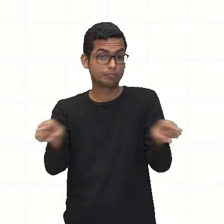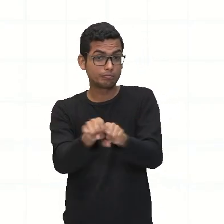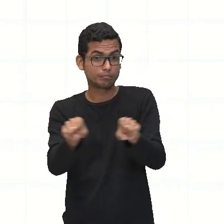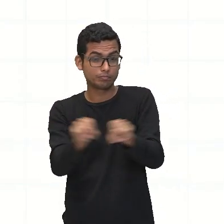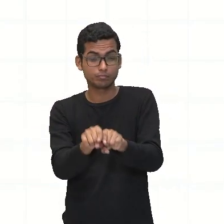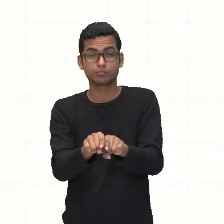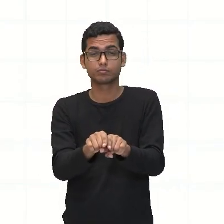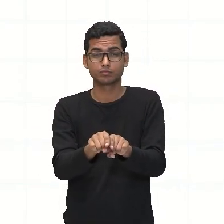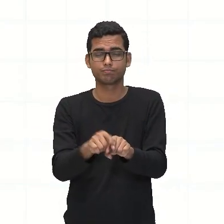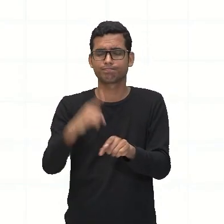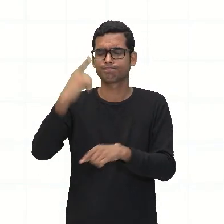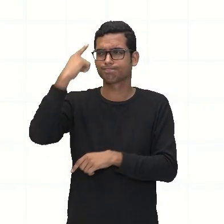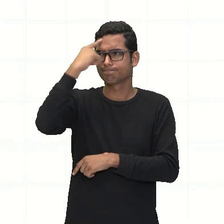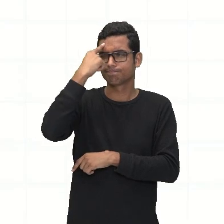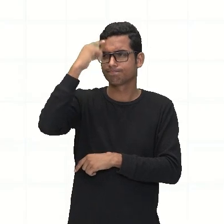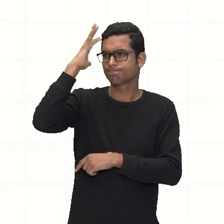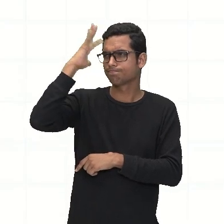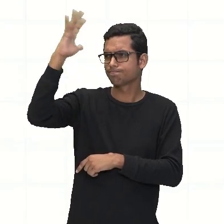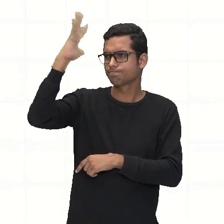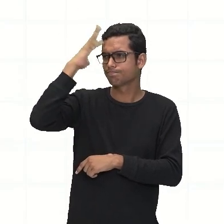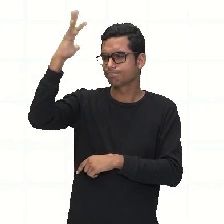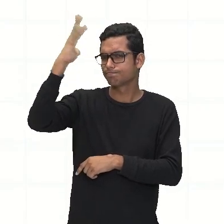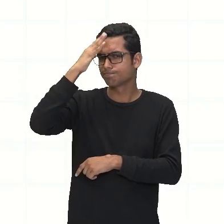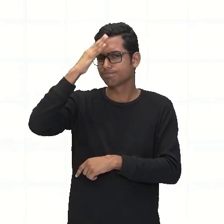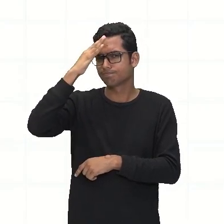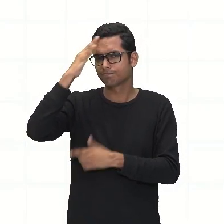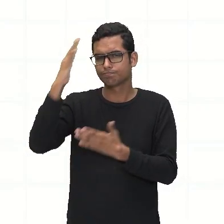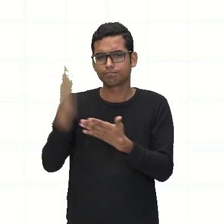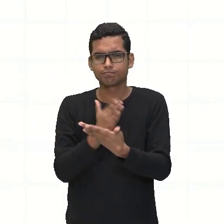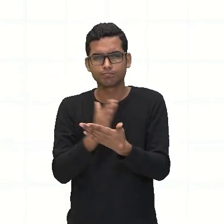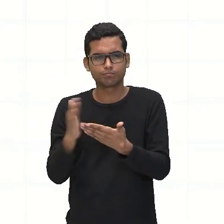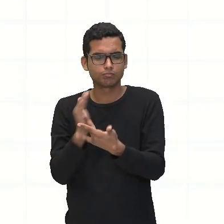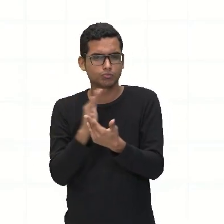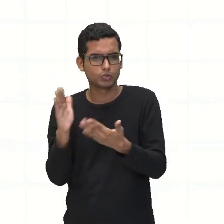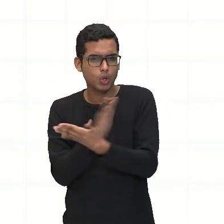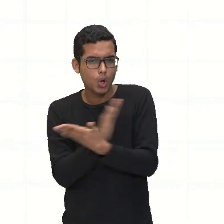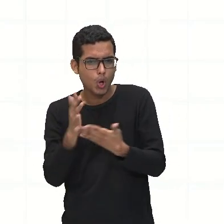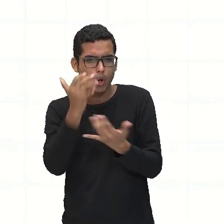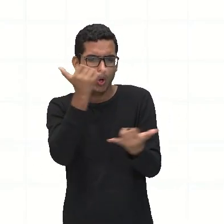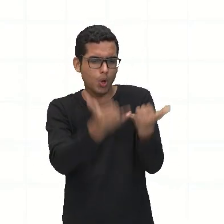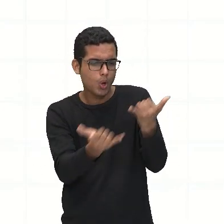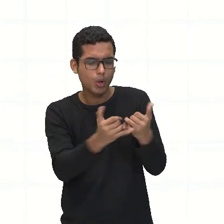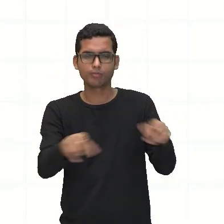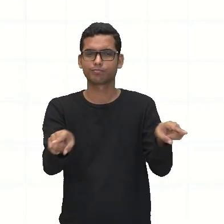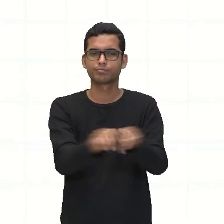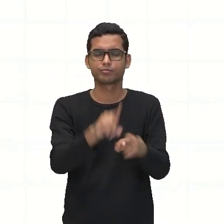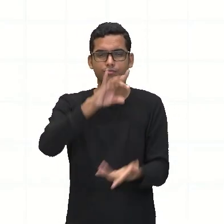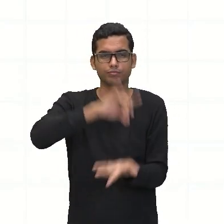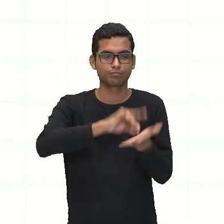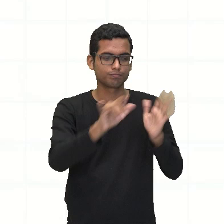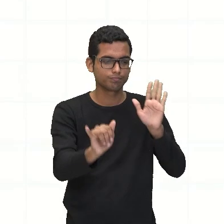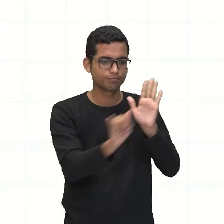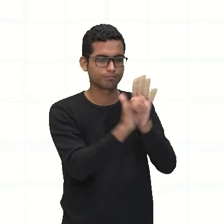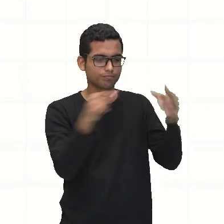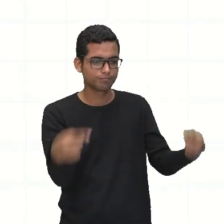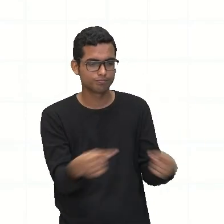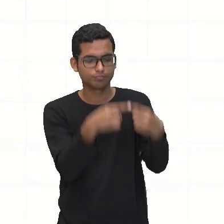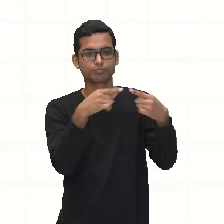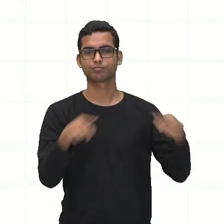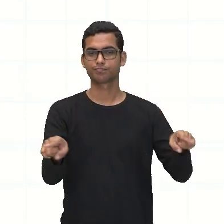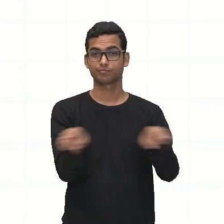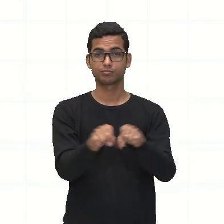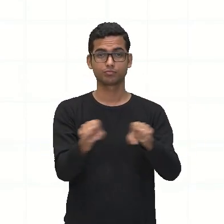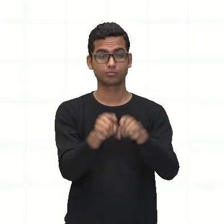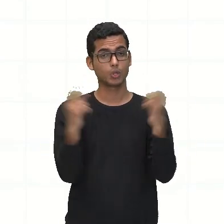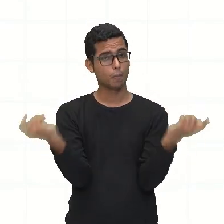depreende, deduz entre elas certas semelhanças, certas identidades, né? Então, é